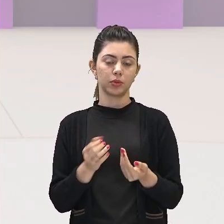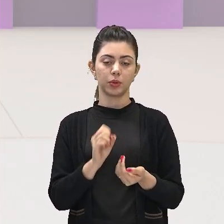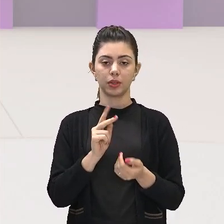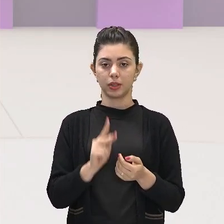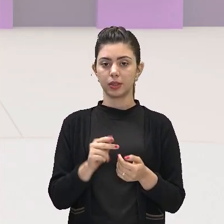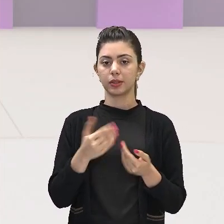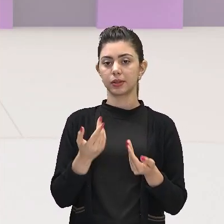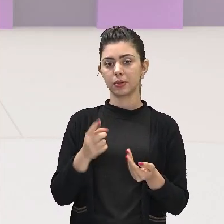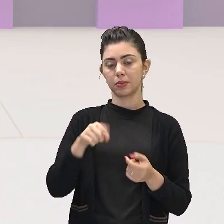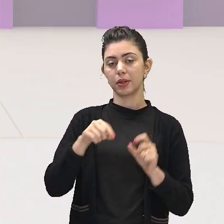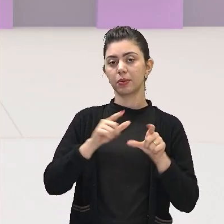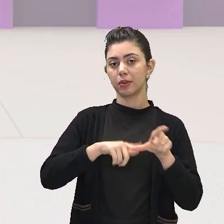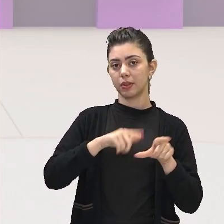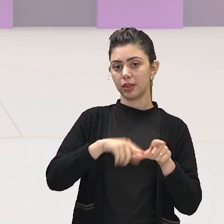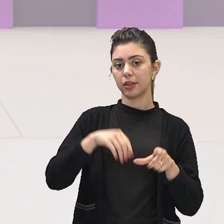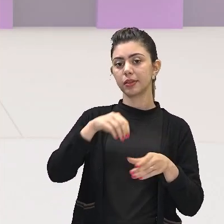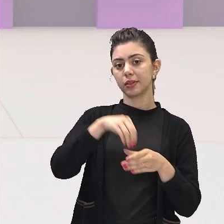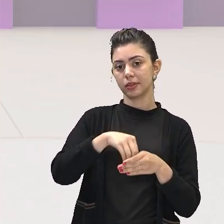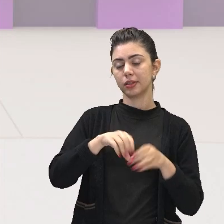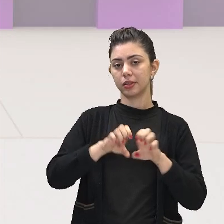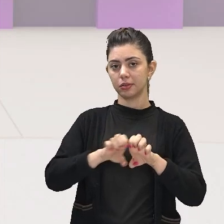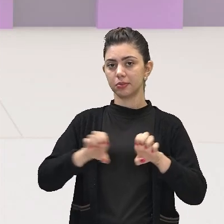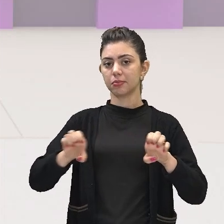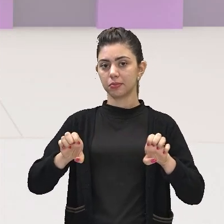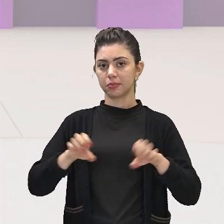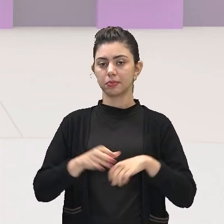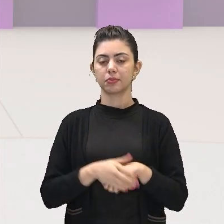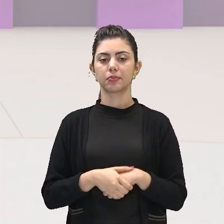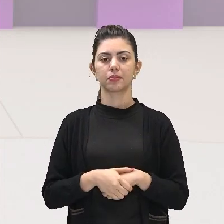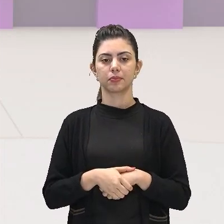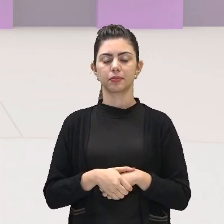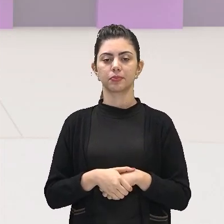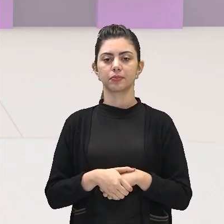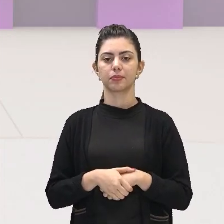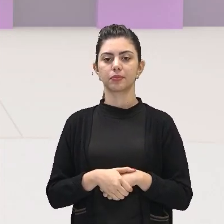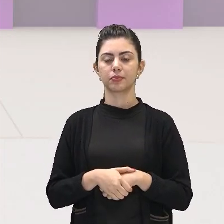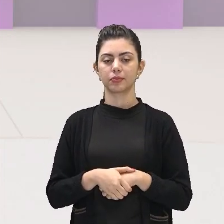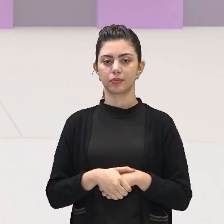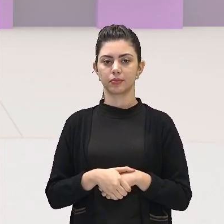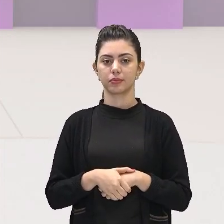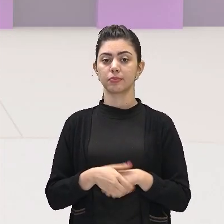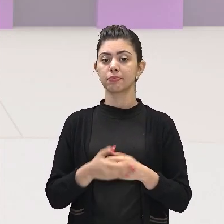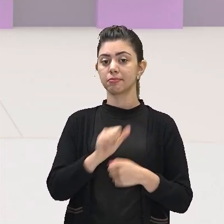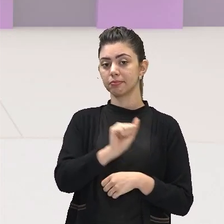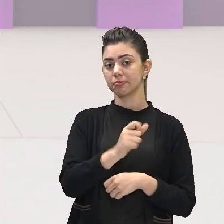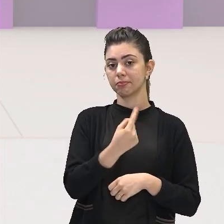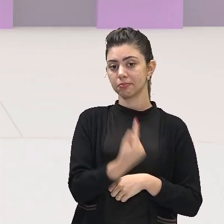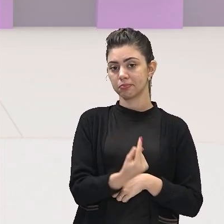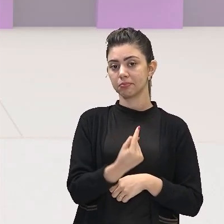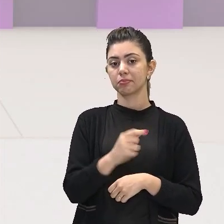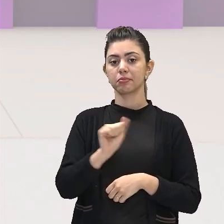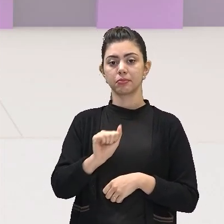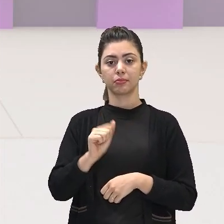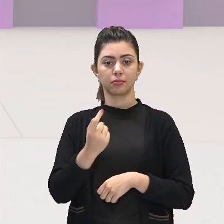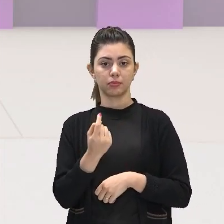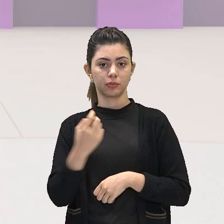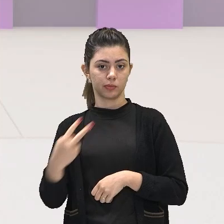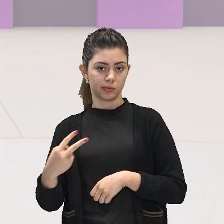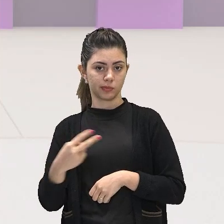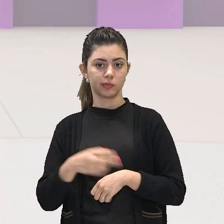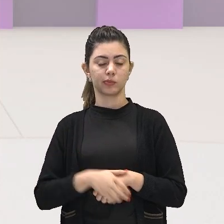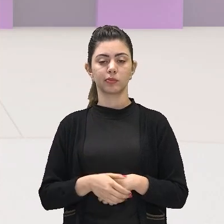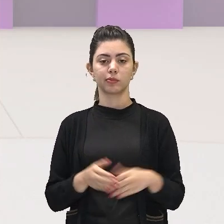as nossas letras dentro do nosso sistema, ok? Aí, ó, A1, A12, ali